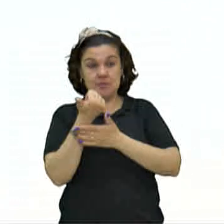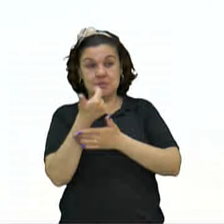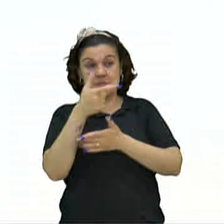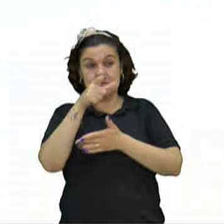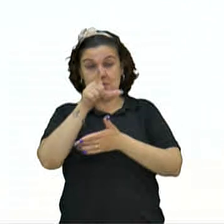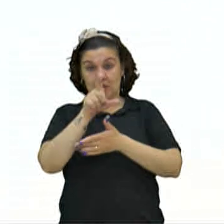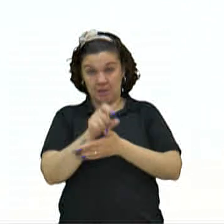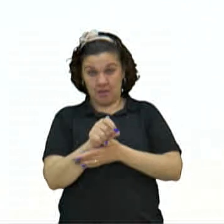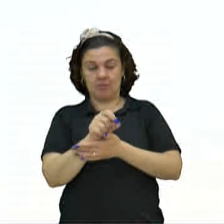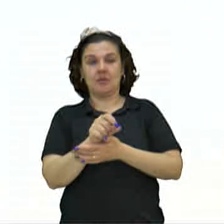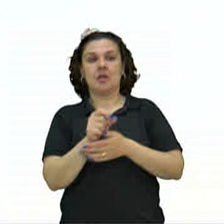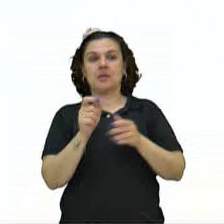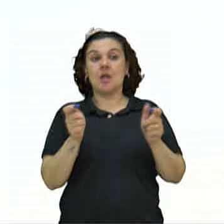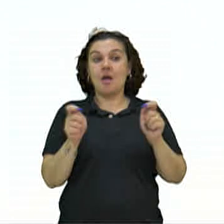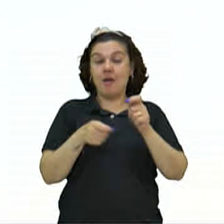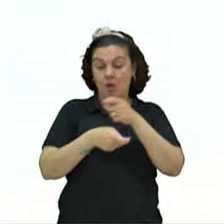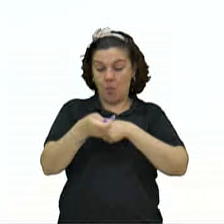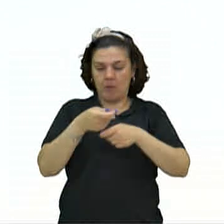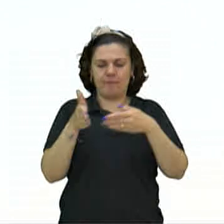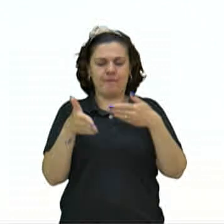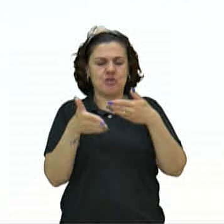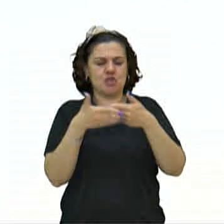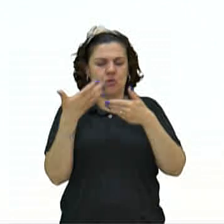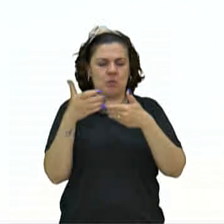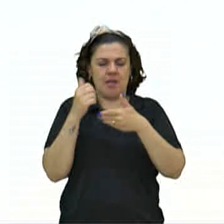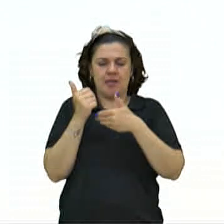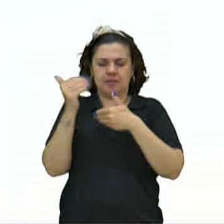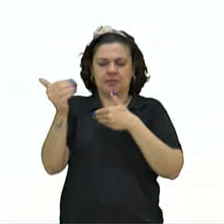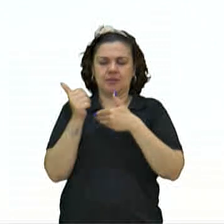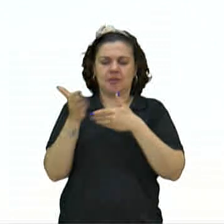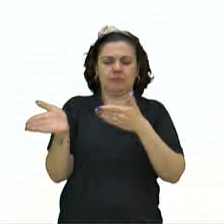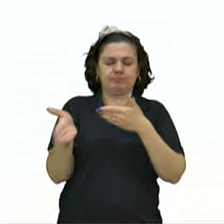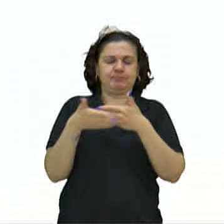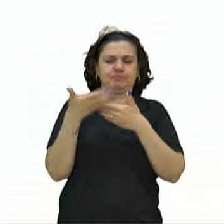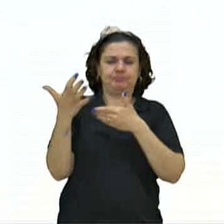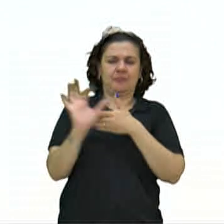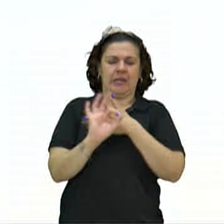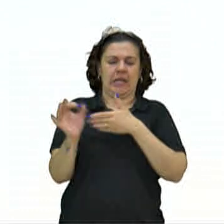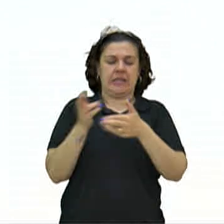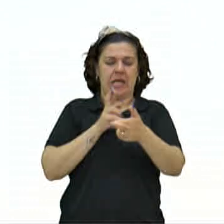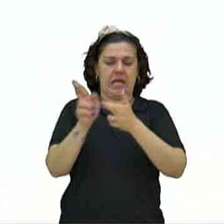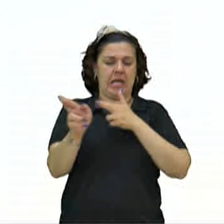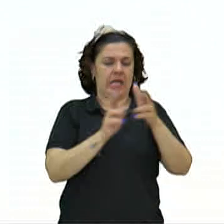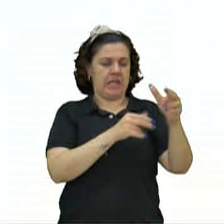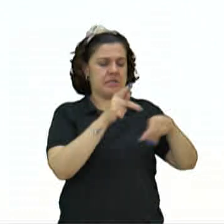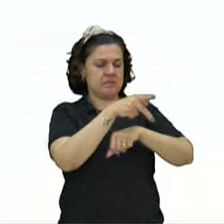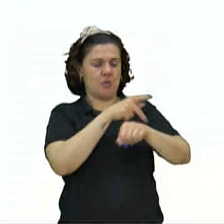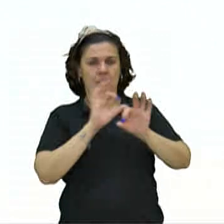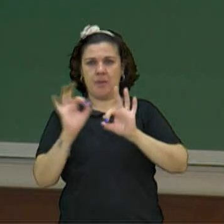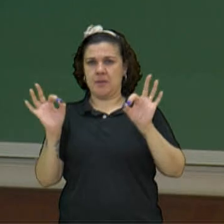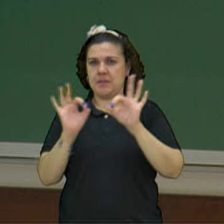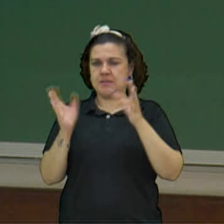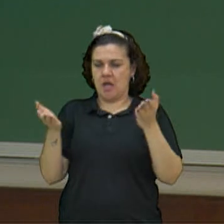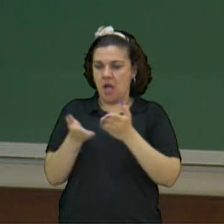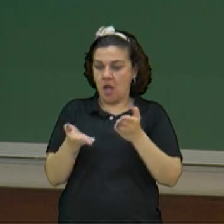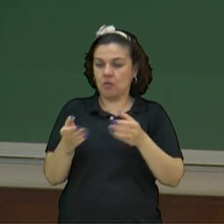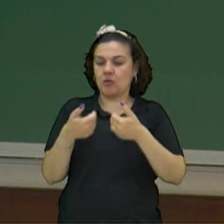De uma economia fechada que eles eram dentro de um sistema arcaico econômico para uma abertura